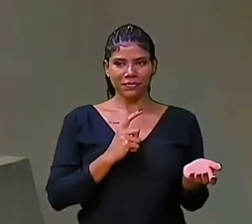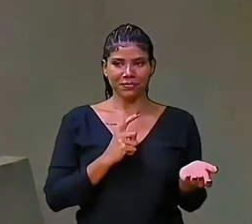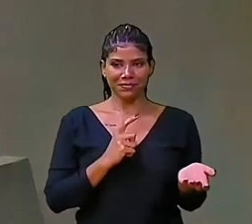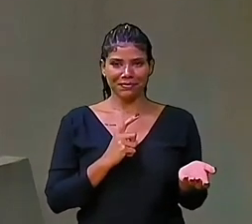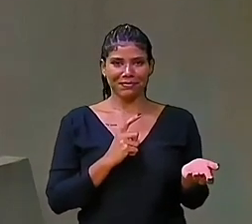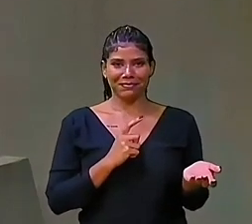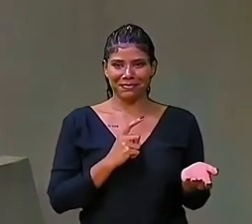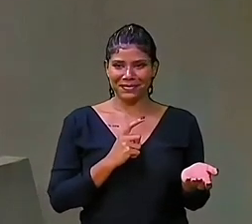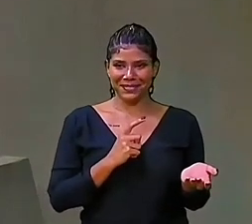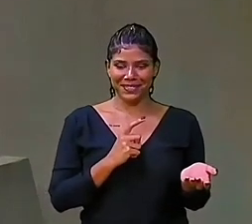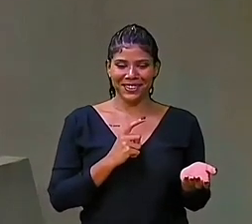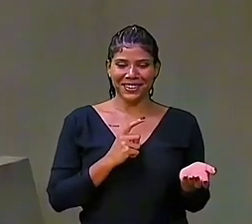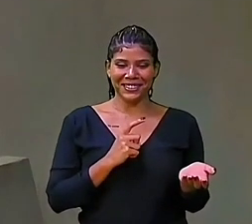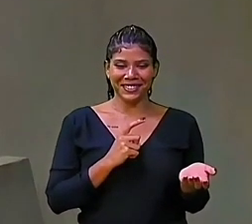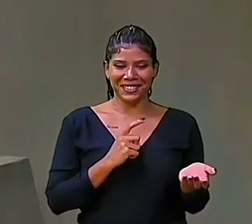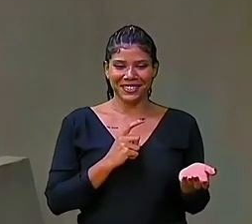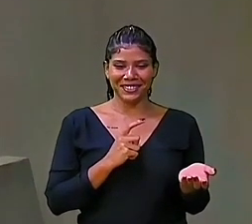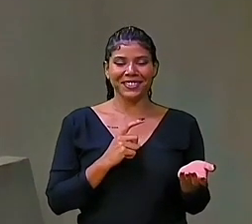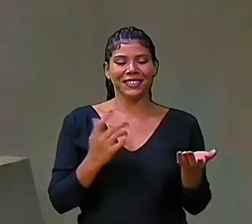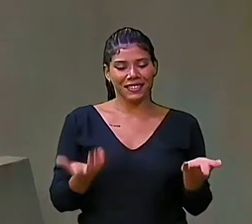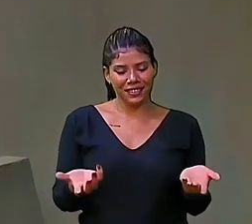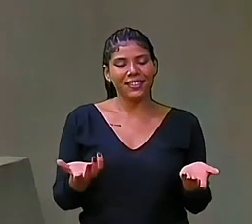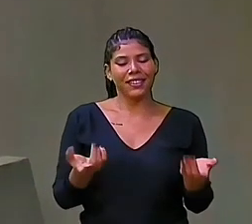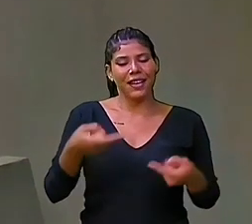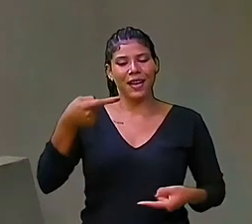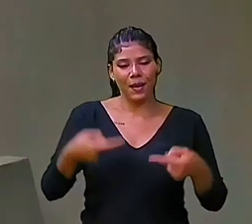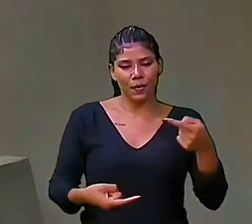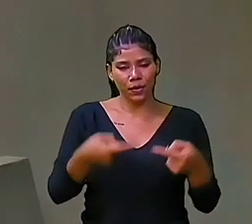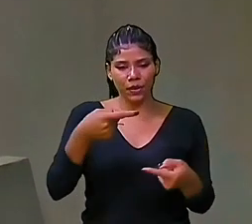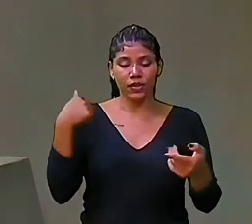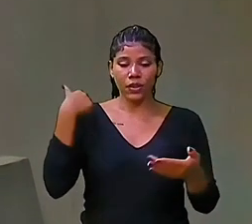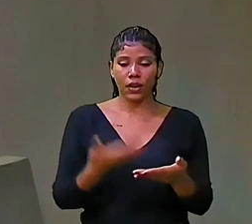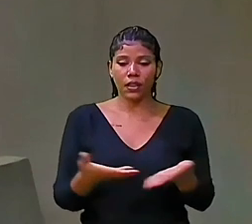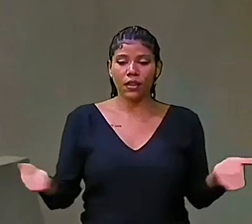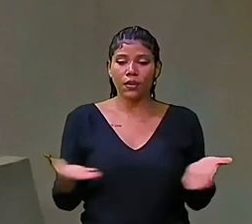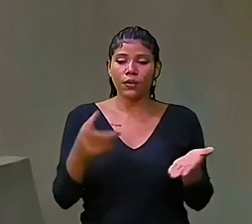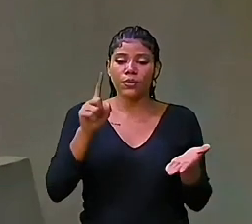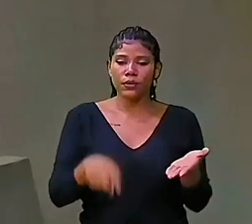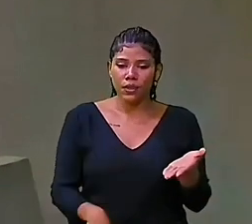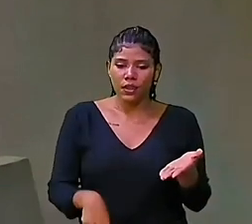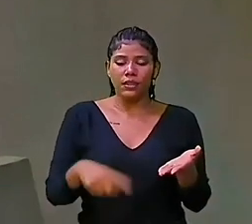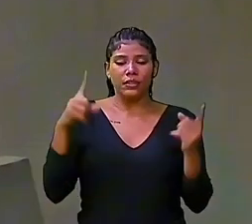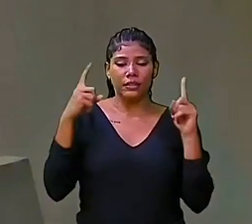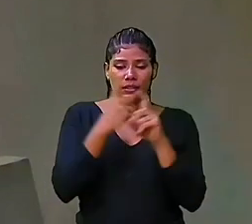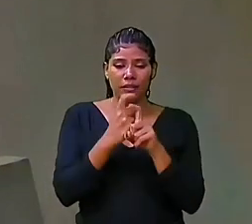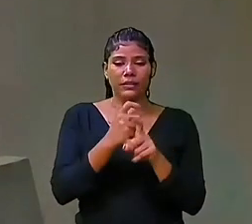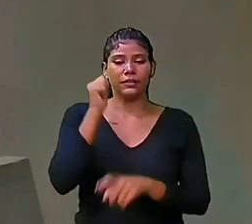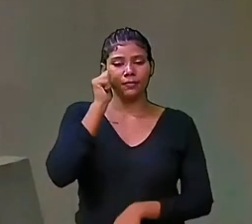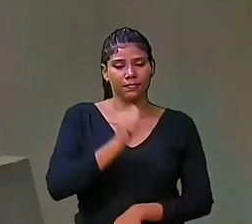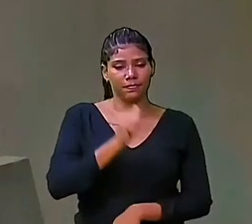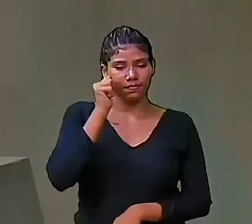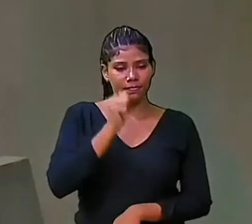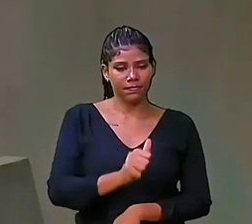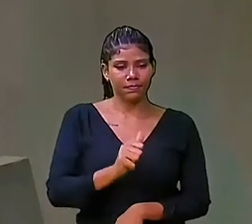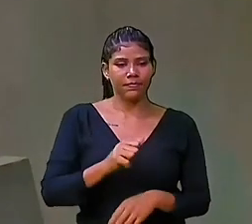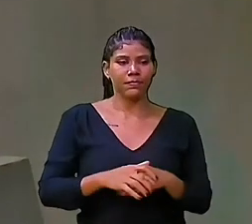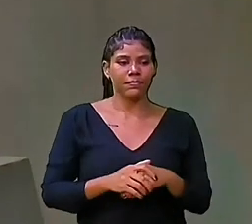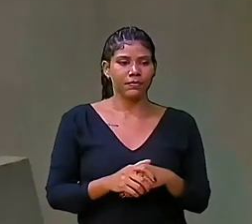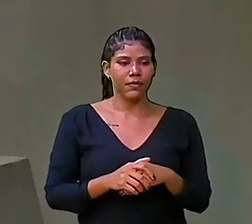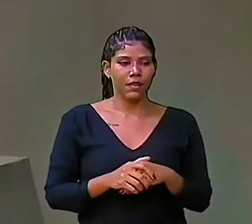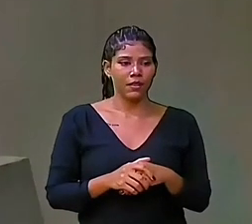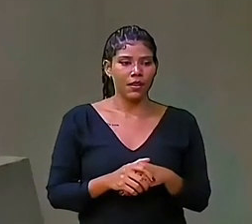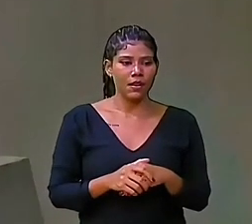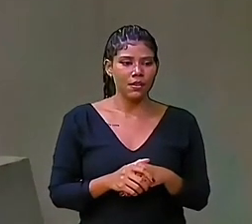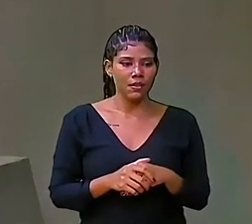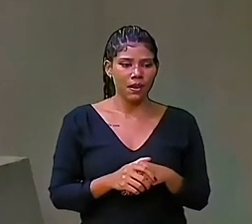lembrar, sobretudo a nós homens, como a política ainda é um lugar hostil às mulheres, que pode, inclusive, tirar a